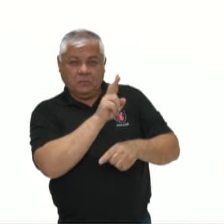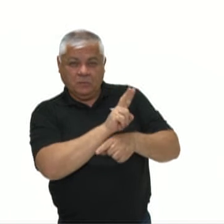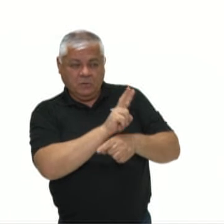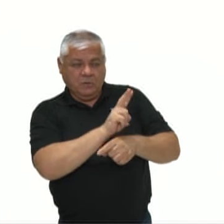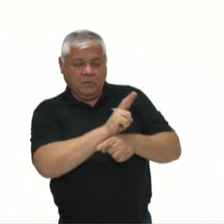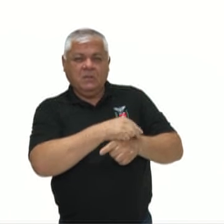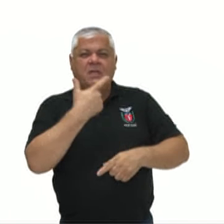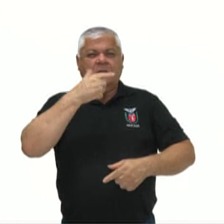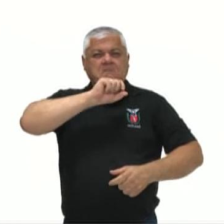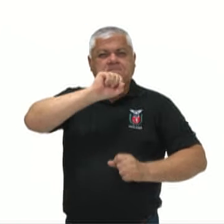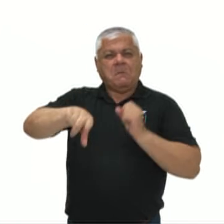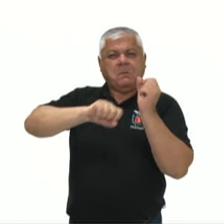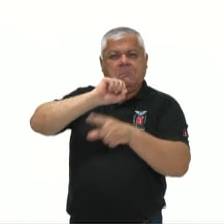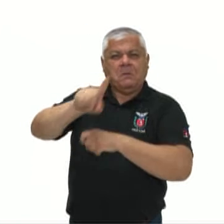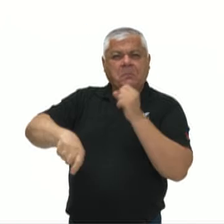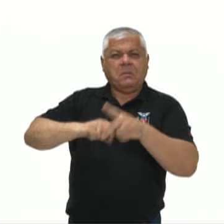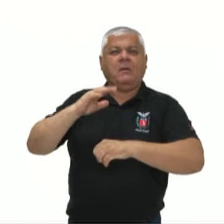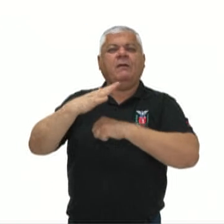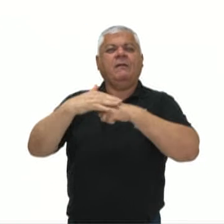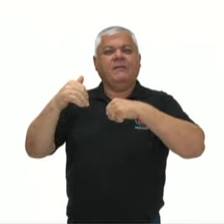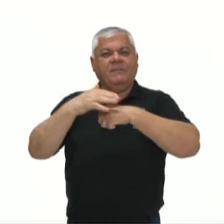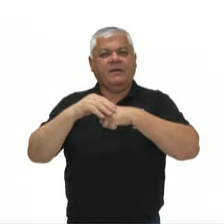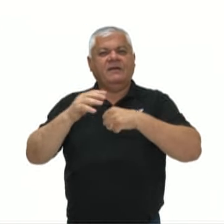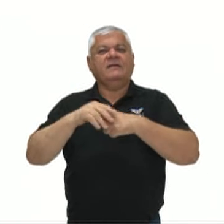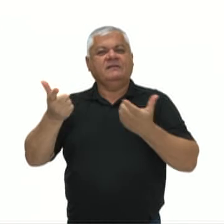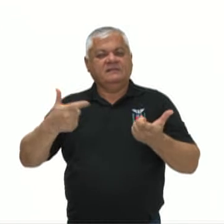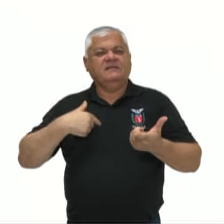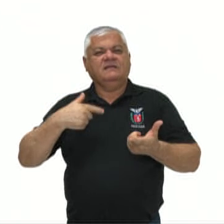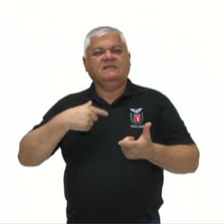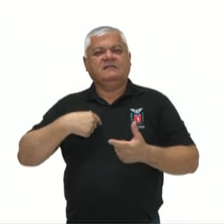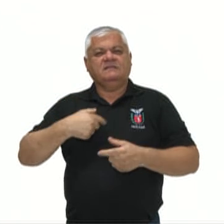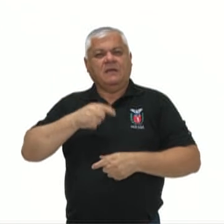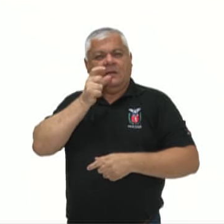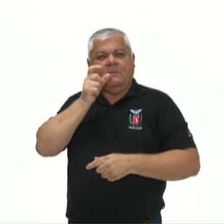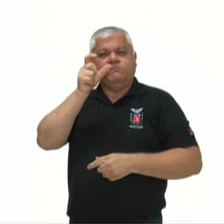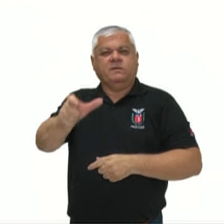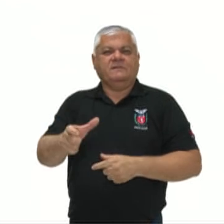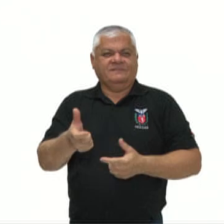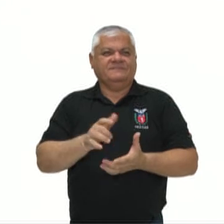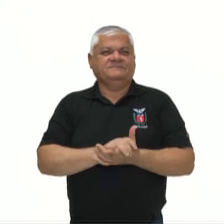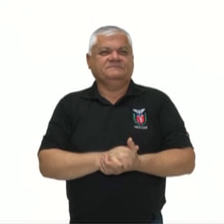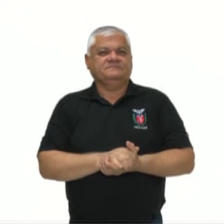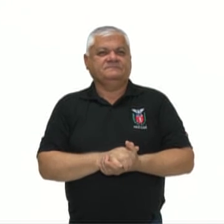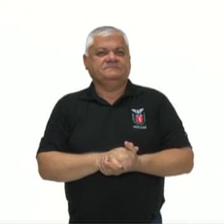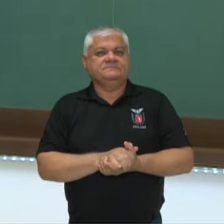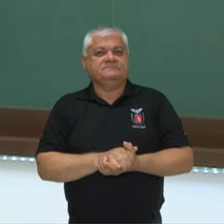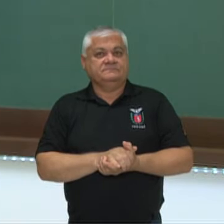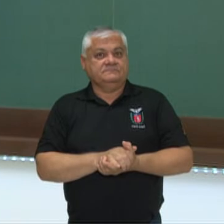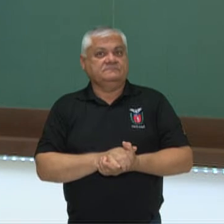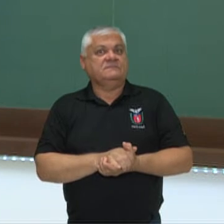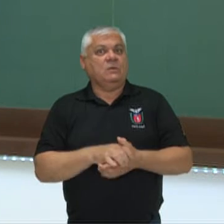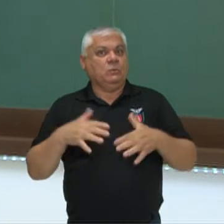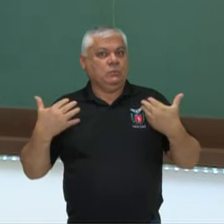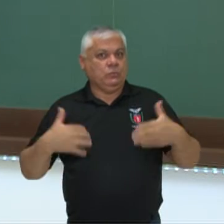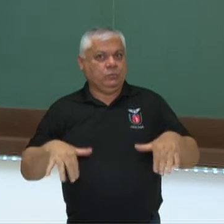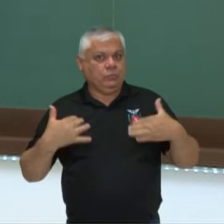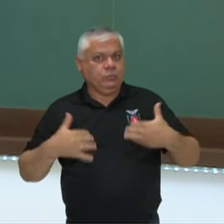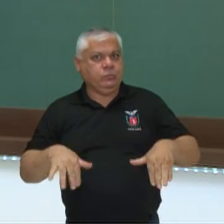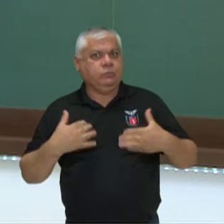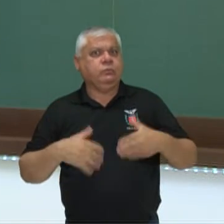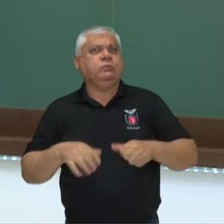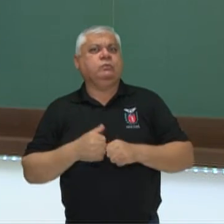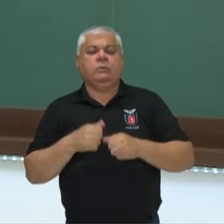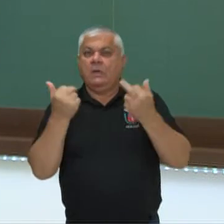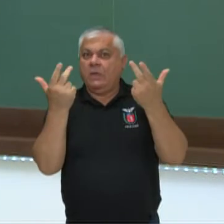apedreja essa mão vil que te afaga, e escarna nessa boca que te beija. Observem que novamente nós temos o